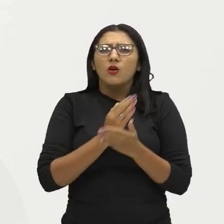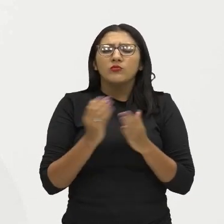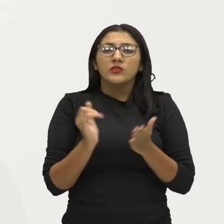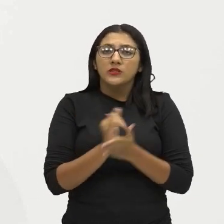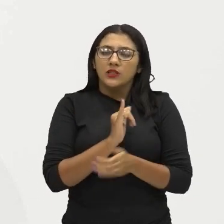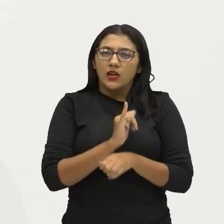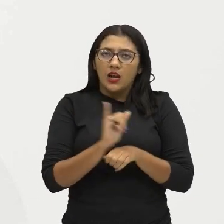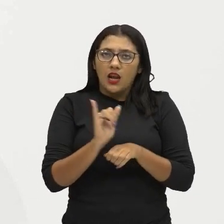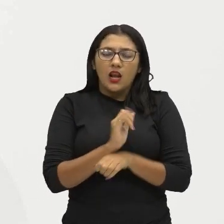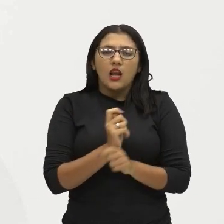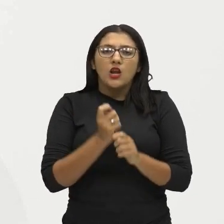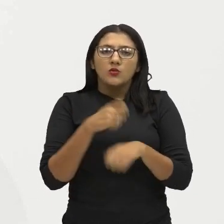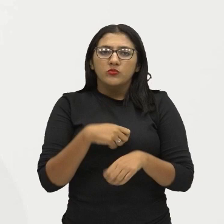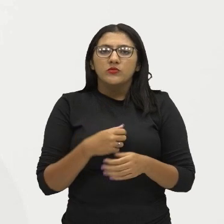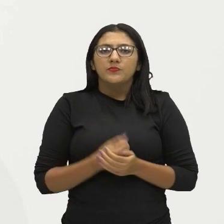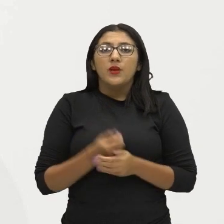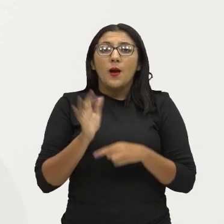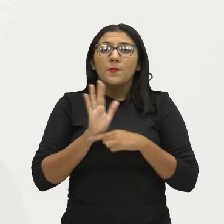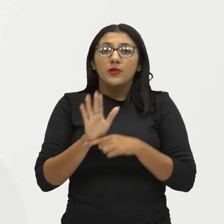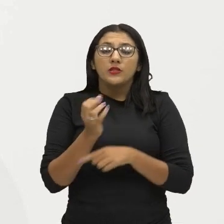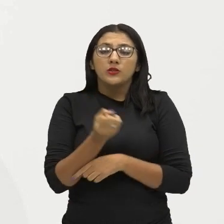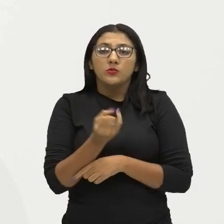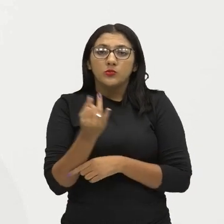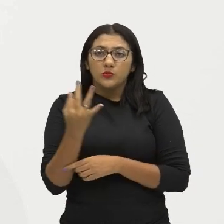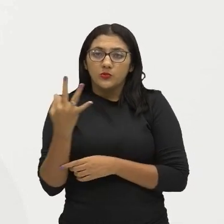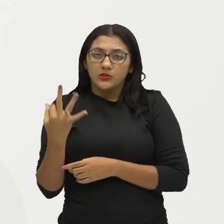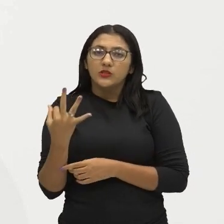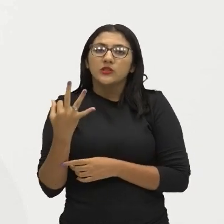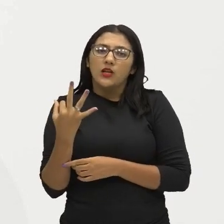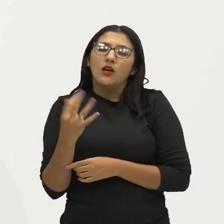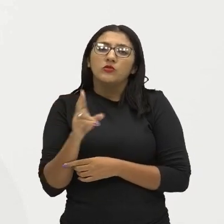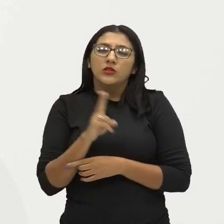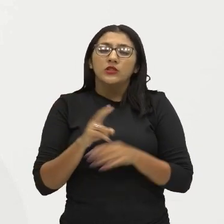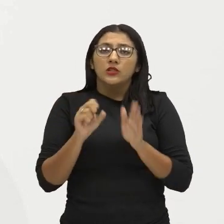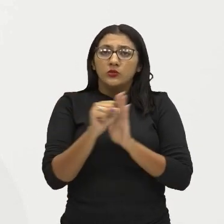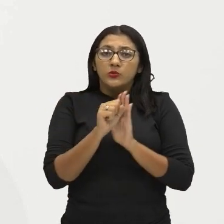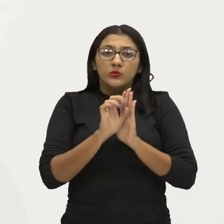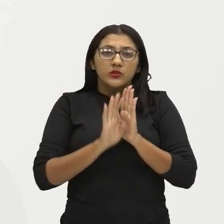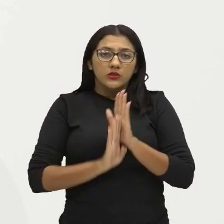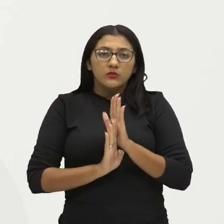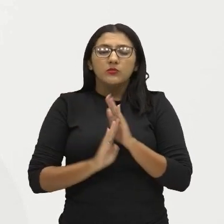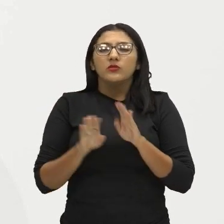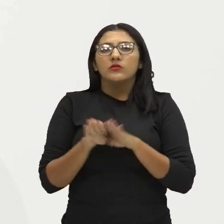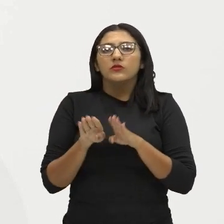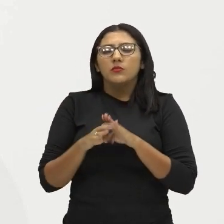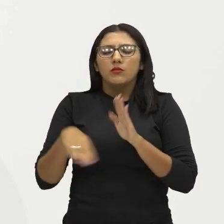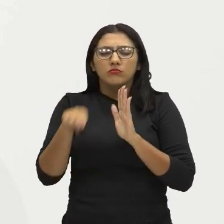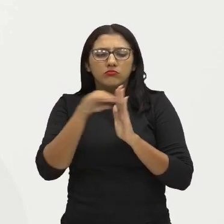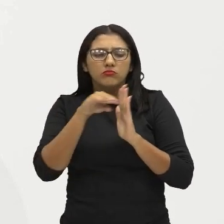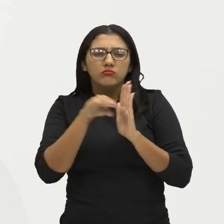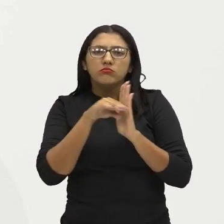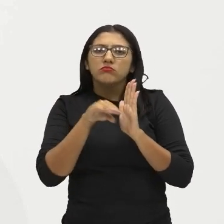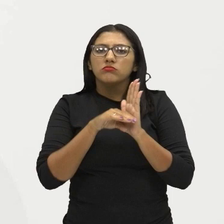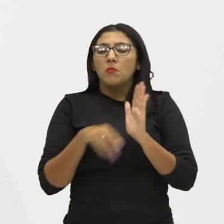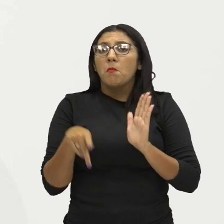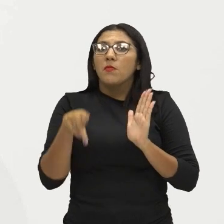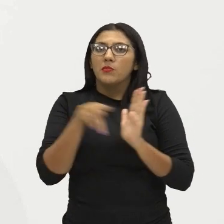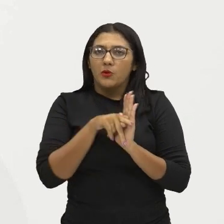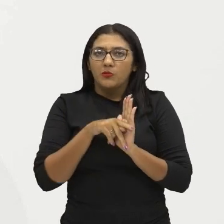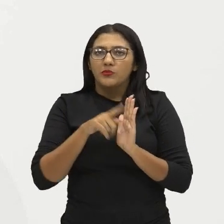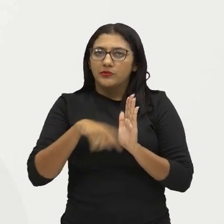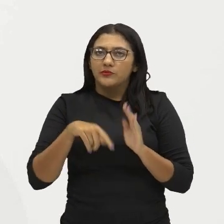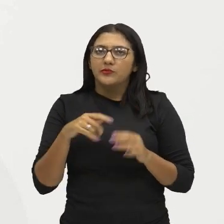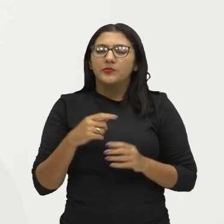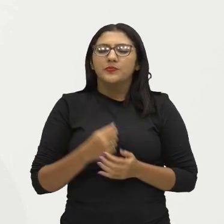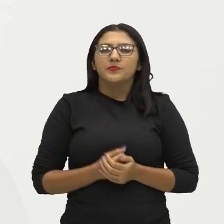abstração, representando quantidades por meio de símbolos e regras próprias.